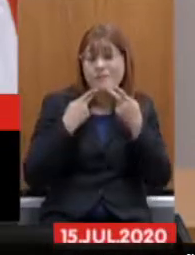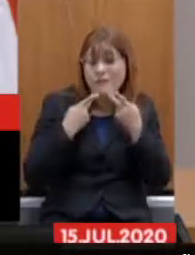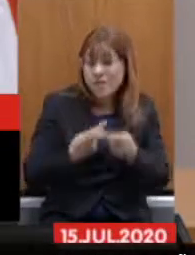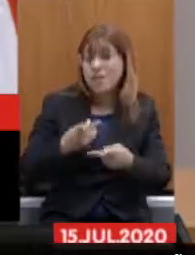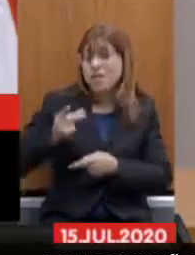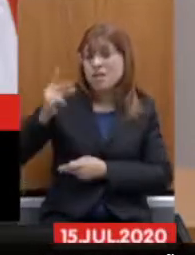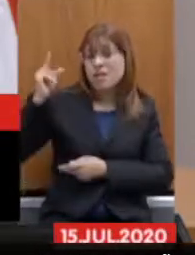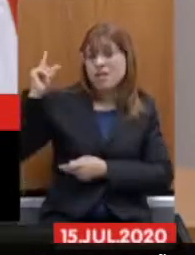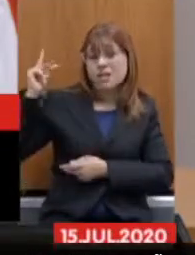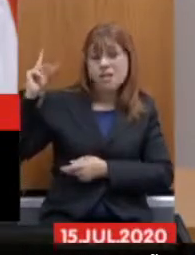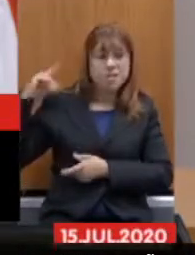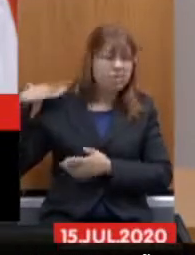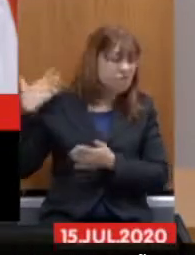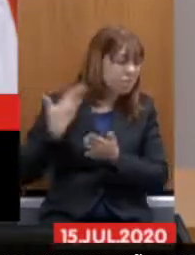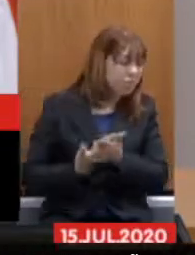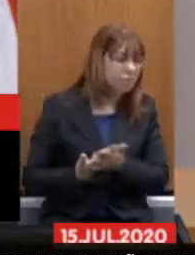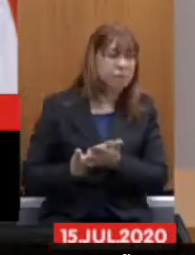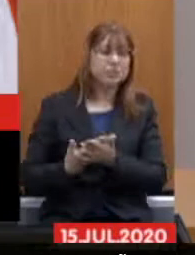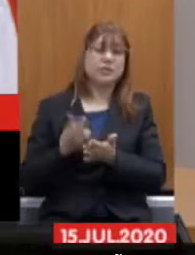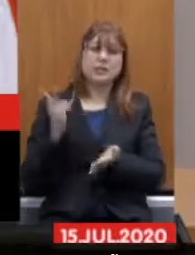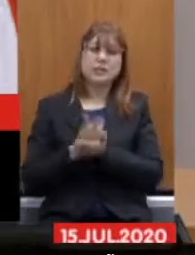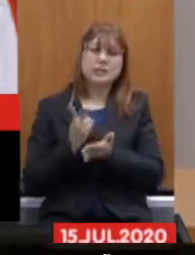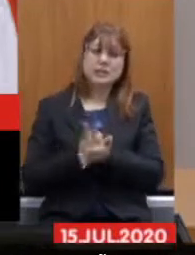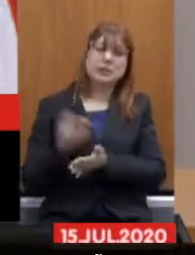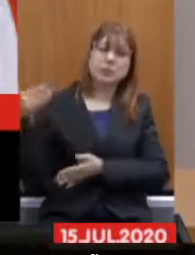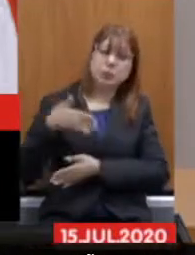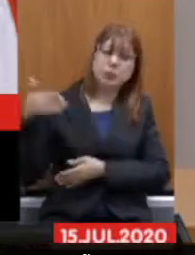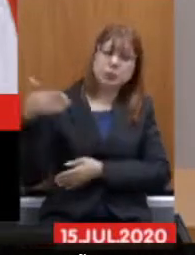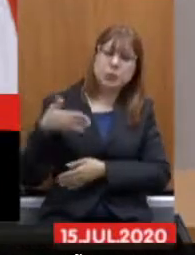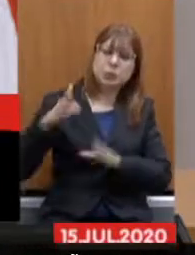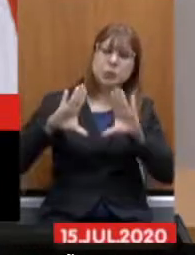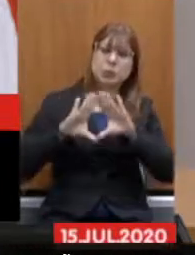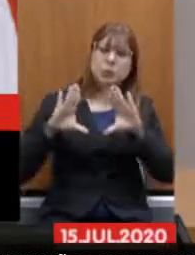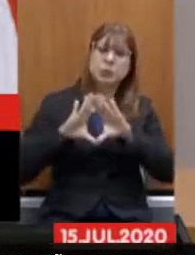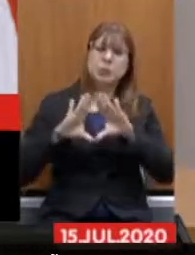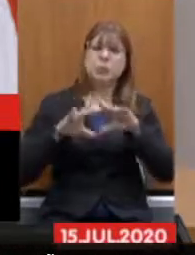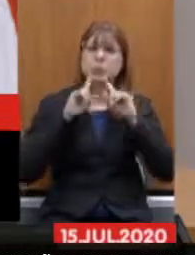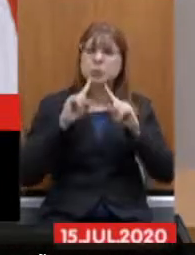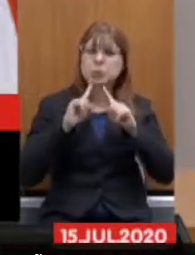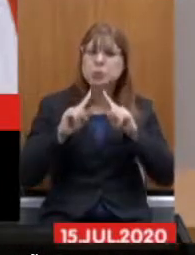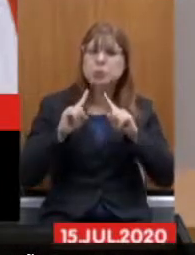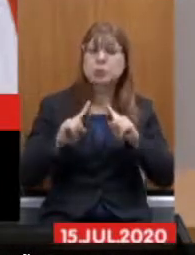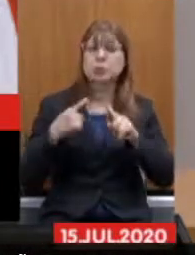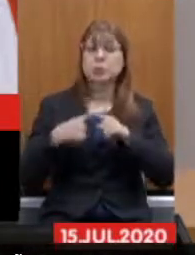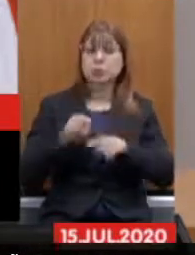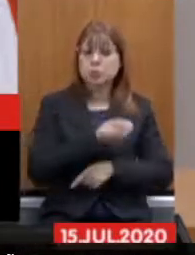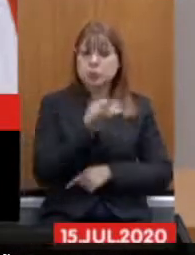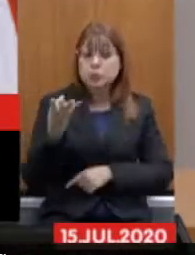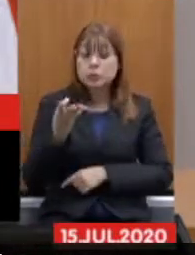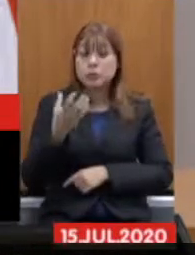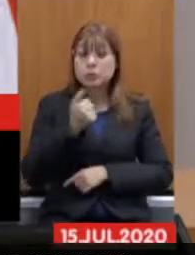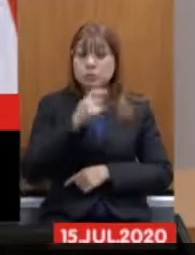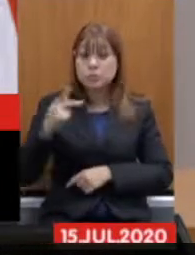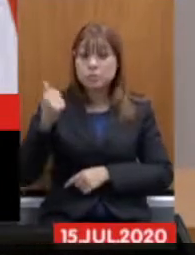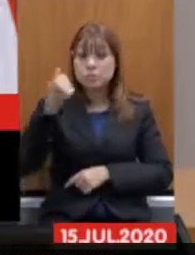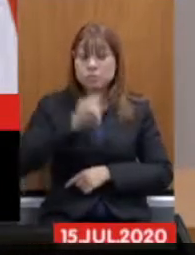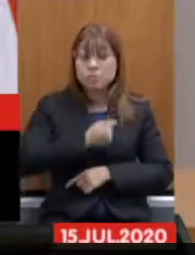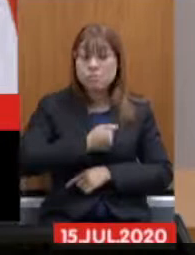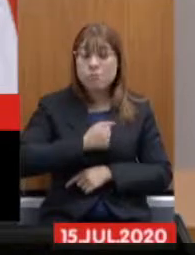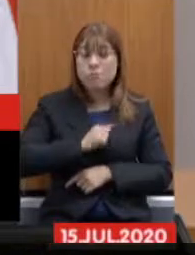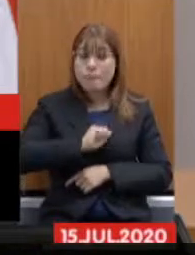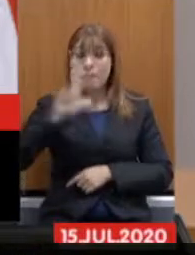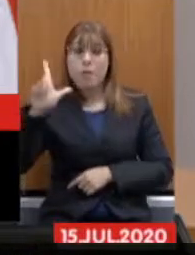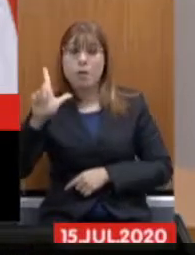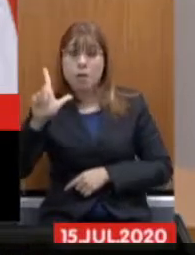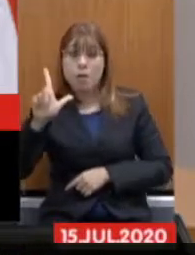presente nesta casa nas nossas faltas de reivindicação que o número de aposentados seja superior ao número